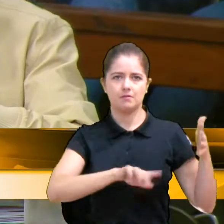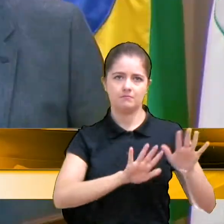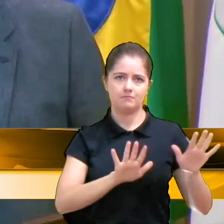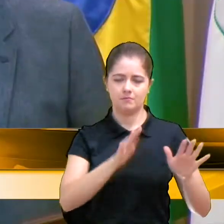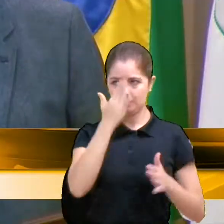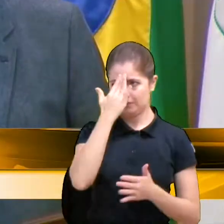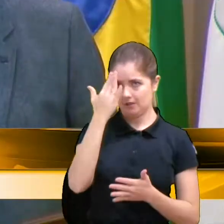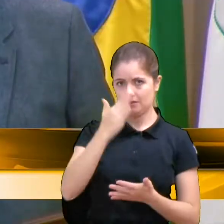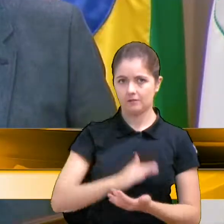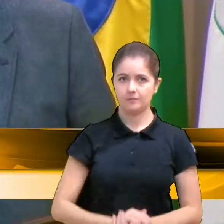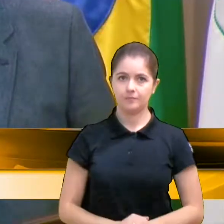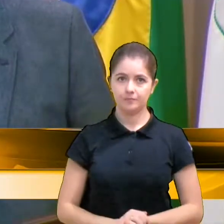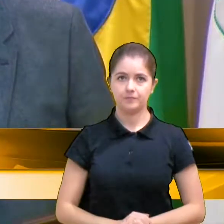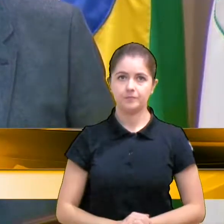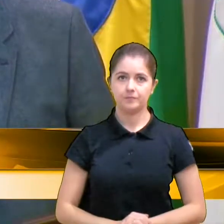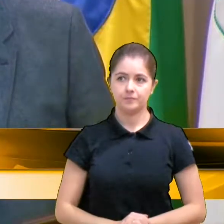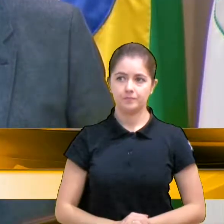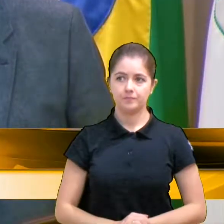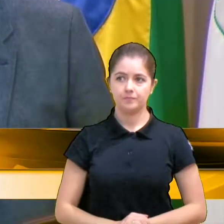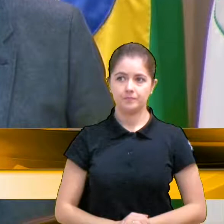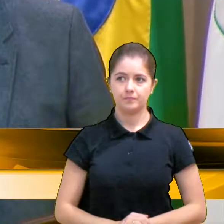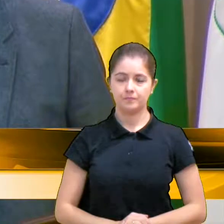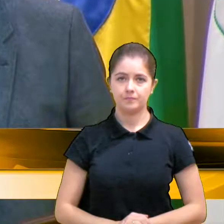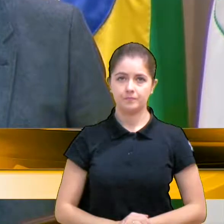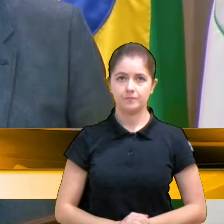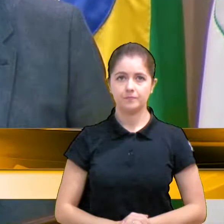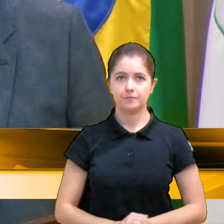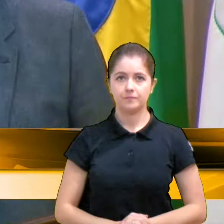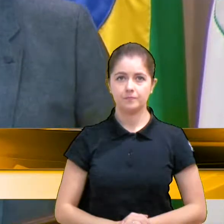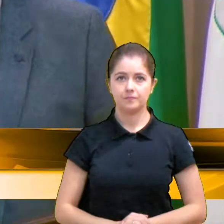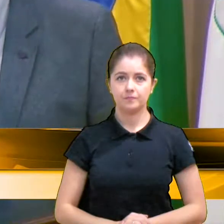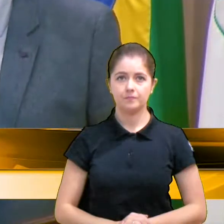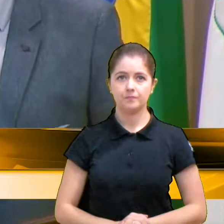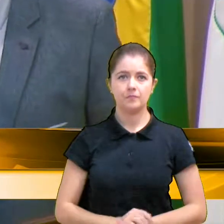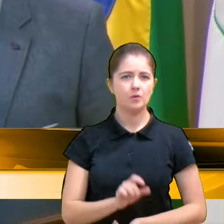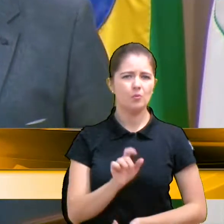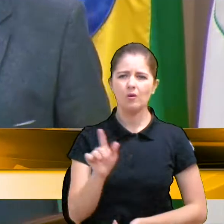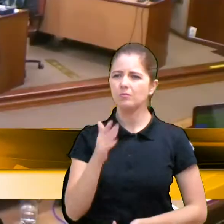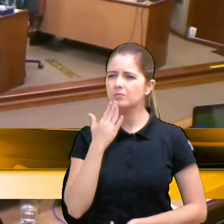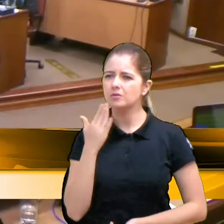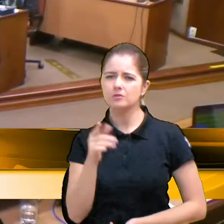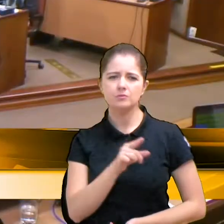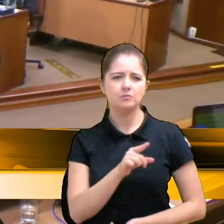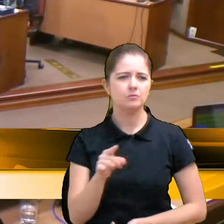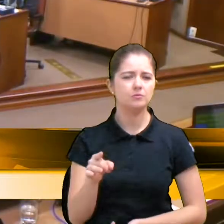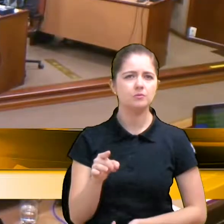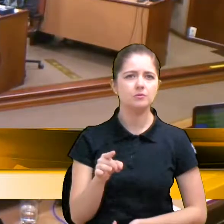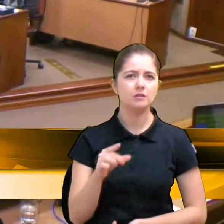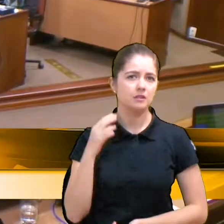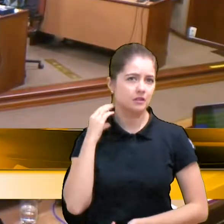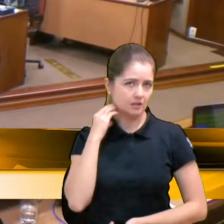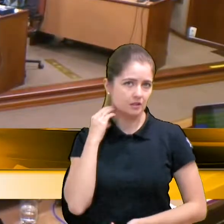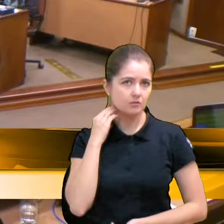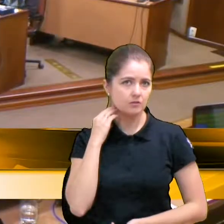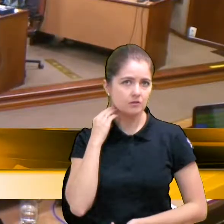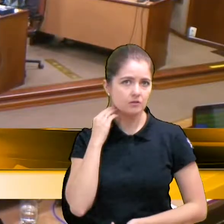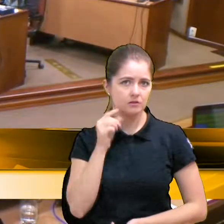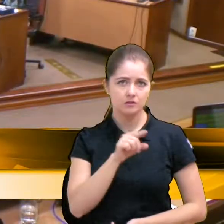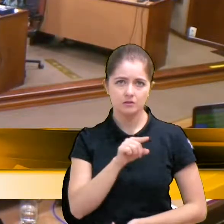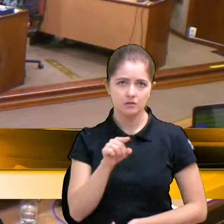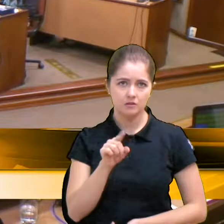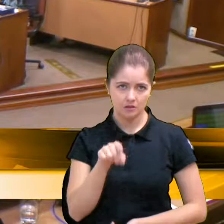parte. Uma parte, vereador. Não sei quem pediu antes. Eu aqui. O Daniluz. Então, vamos